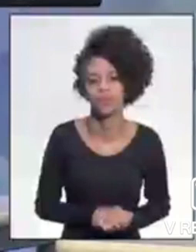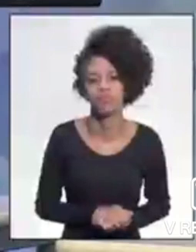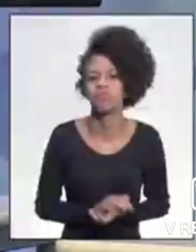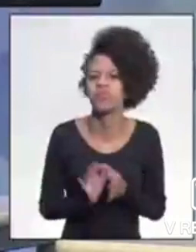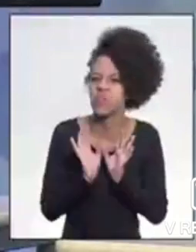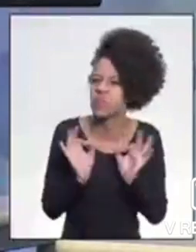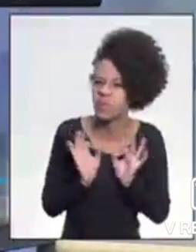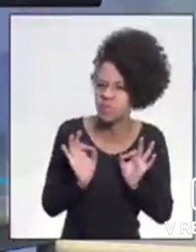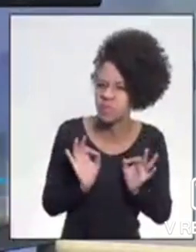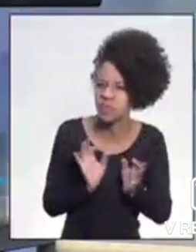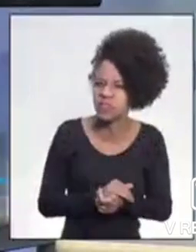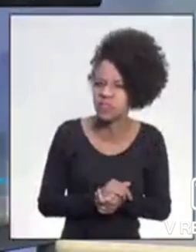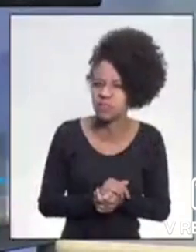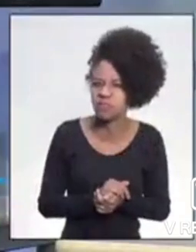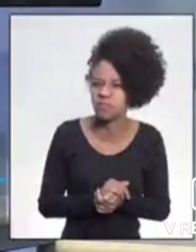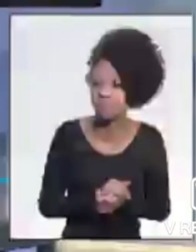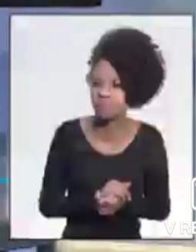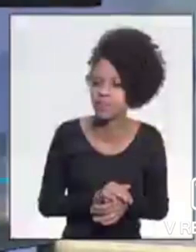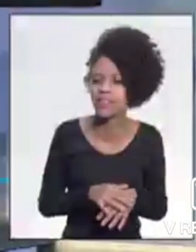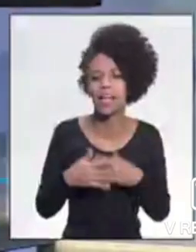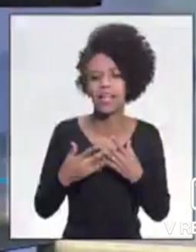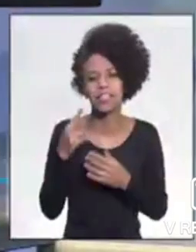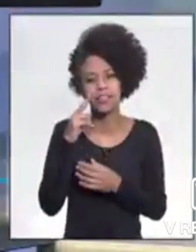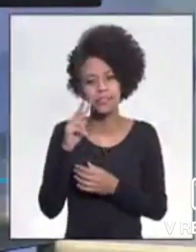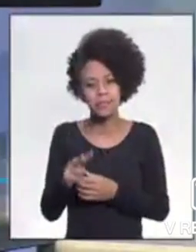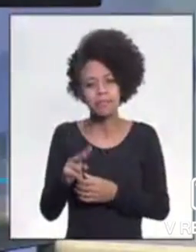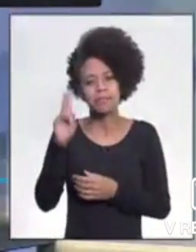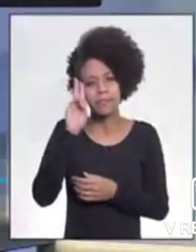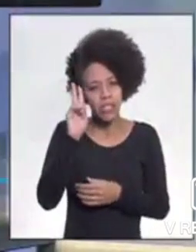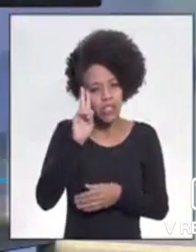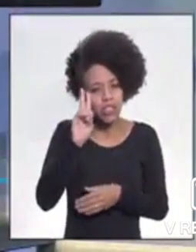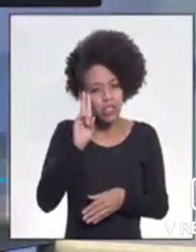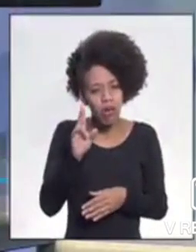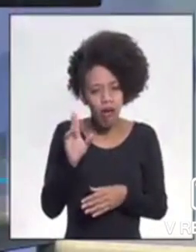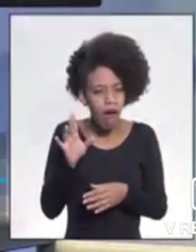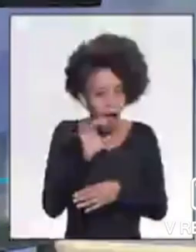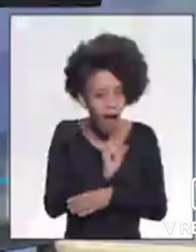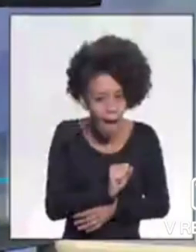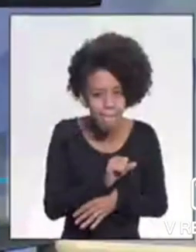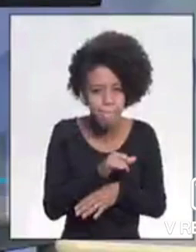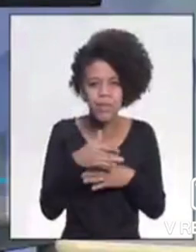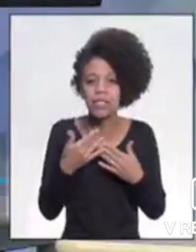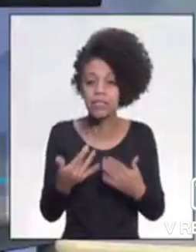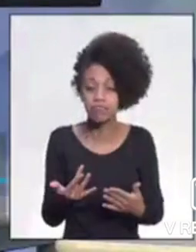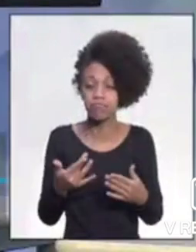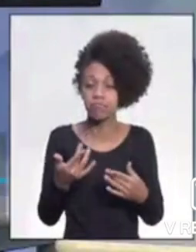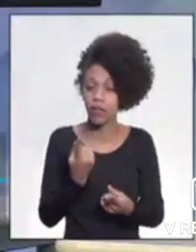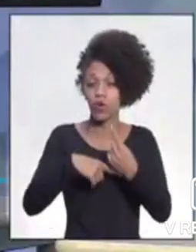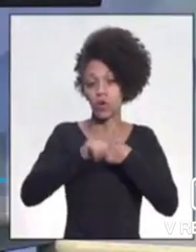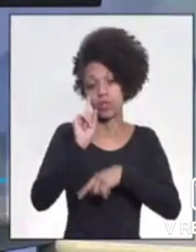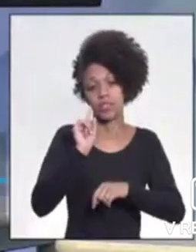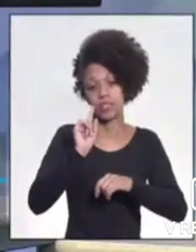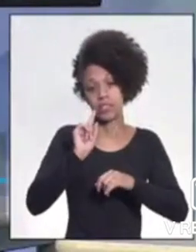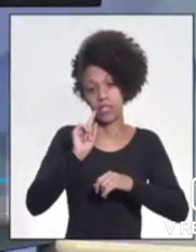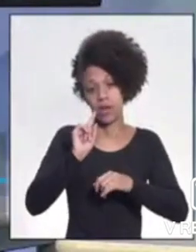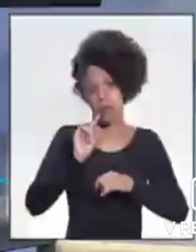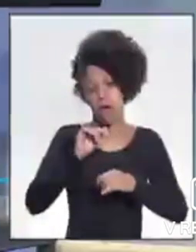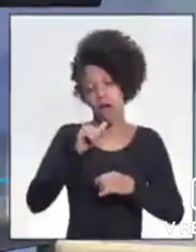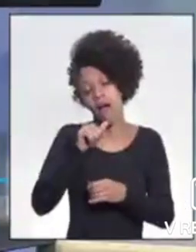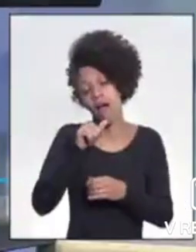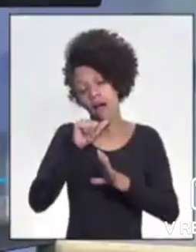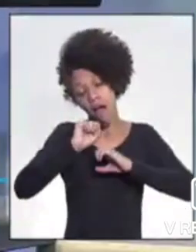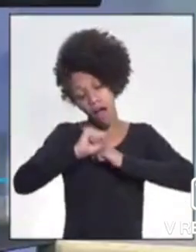Perfeito, né, pessoal? Então, aí vocês viram uma breve história, né? Histórico da evolução atômica, né? Se vocês olharem aqui na